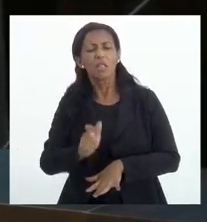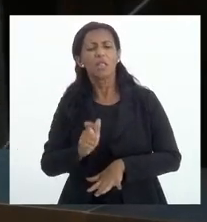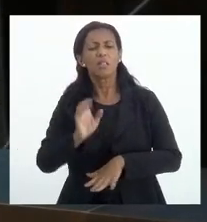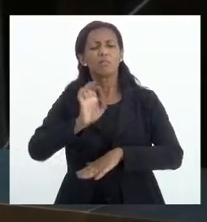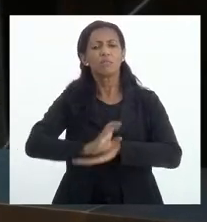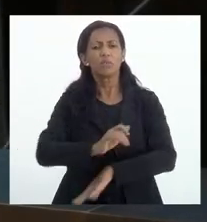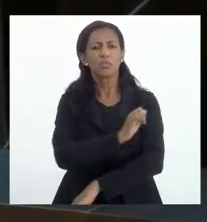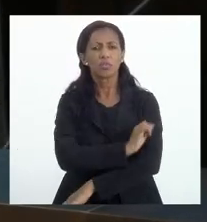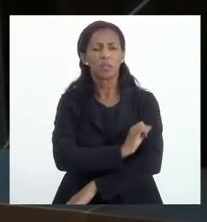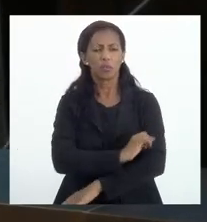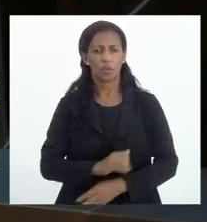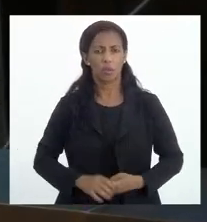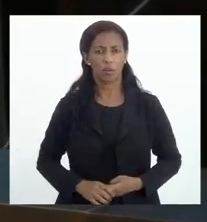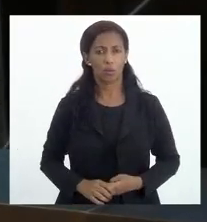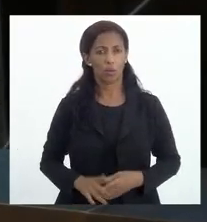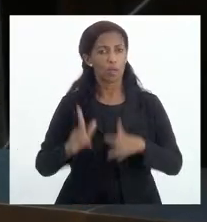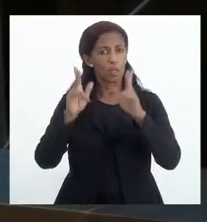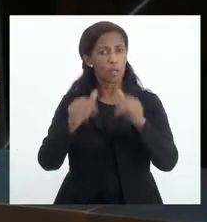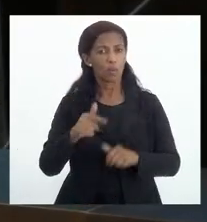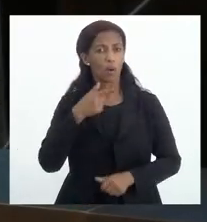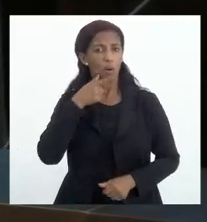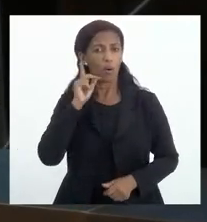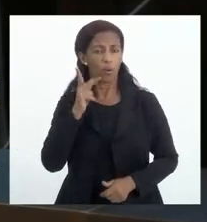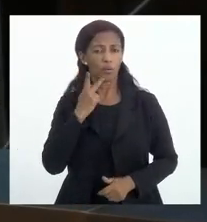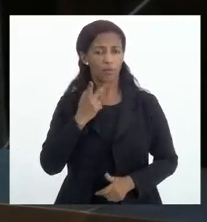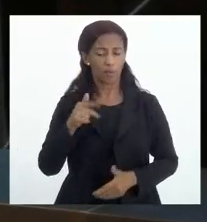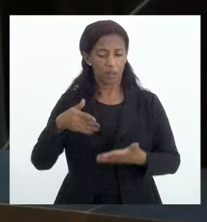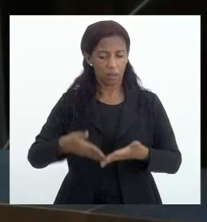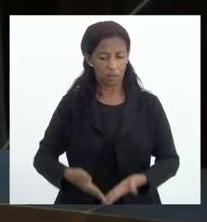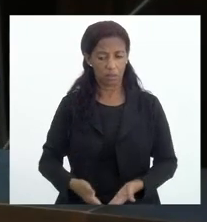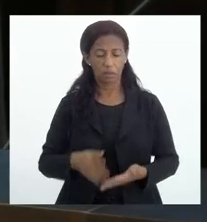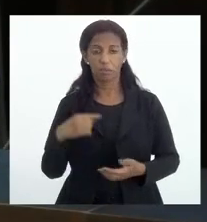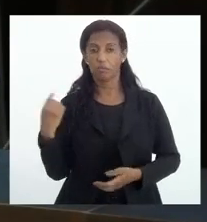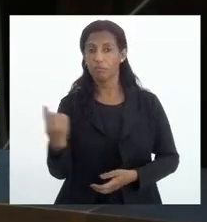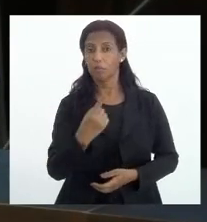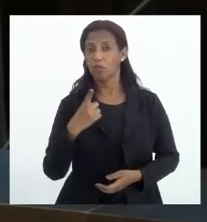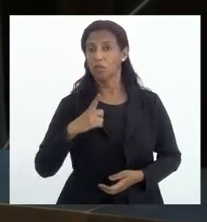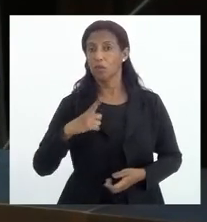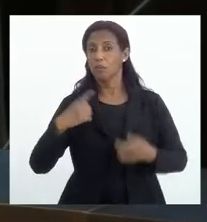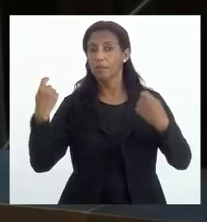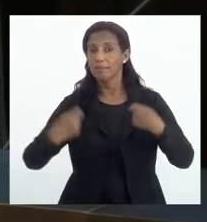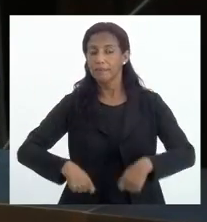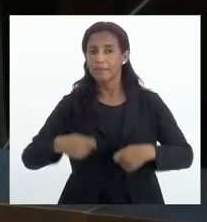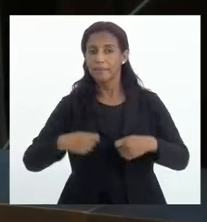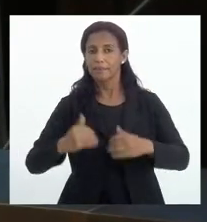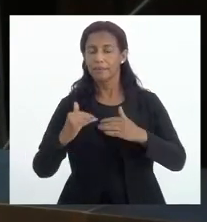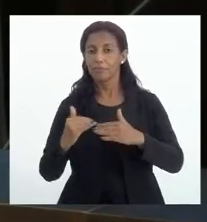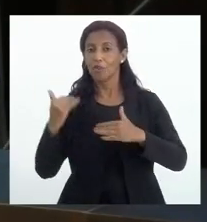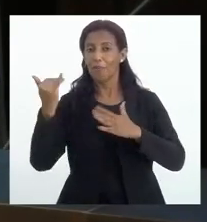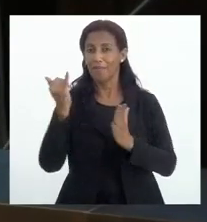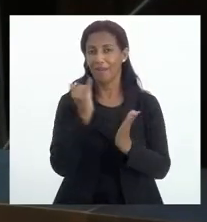Janeiro. Como eu disse ontem aqui, nós temos uma necessidade de aumentar a receita.